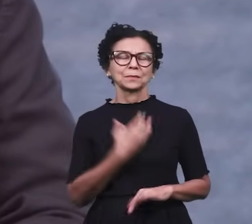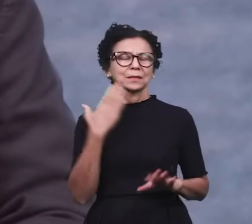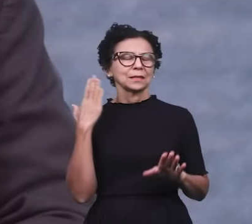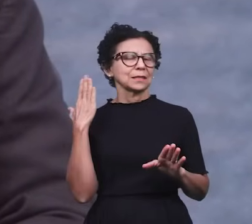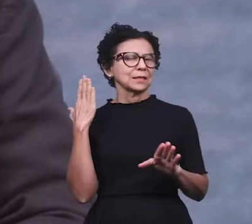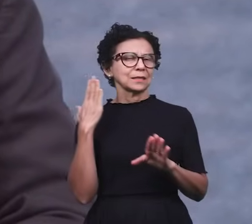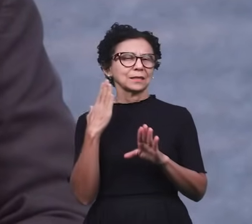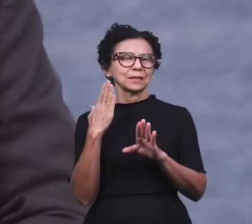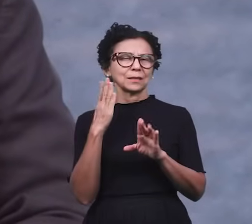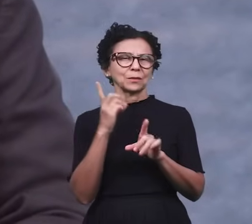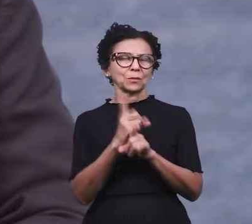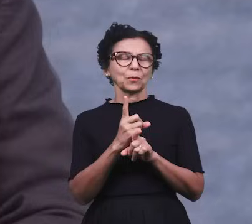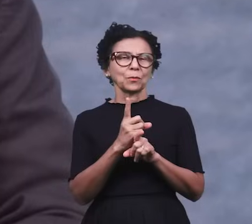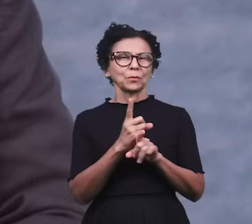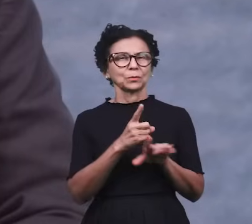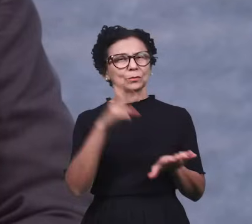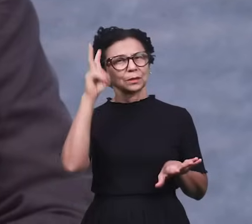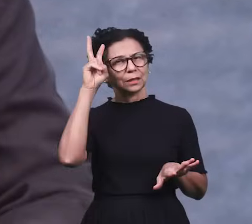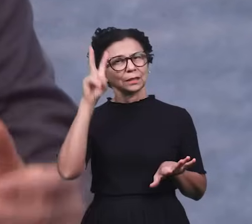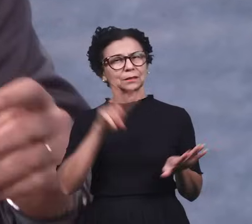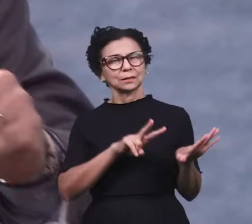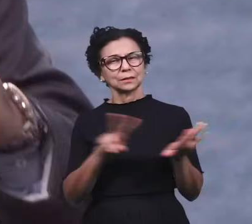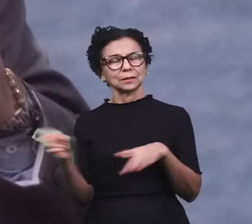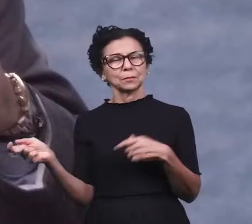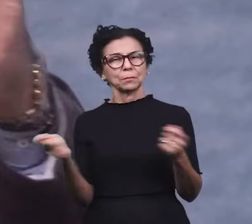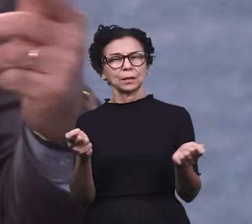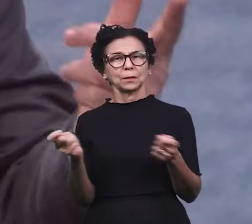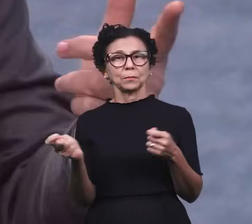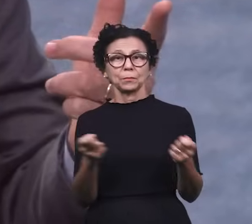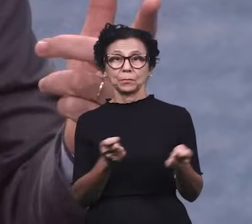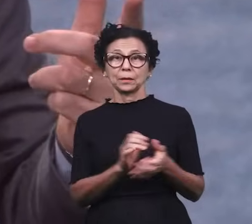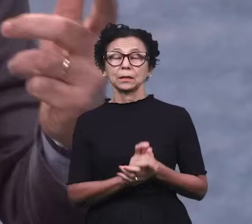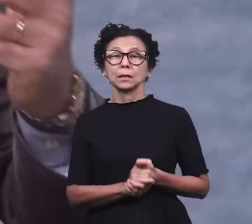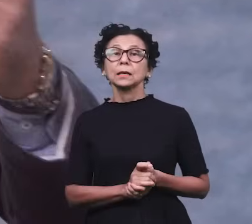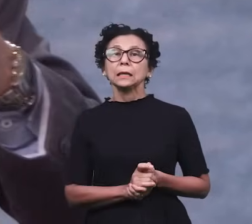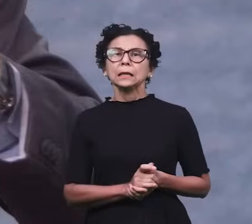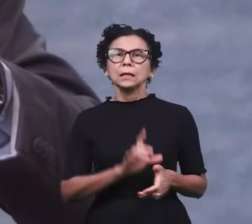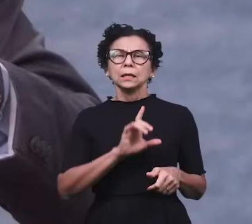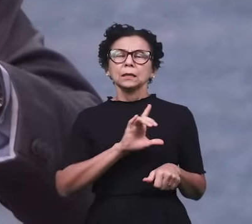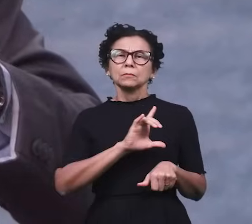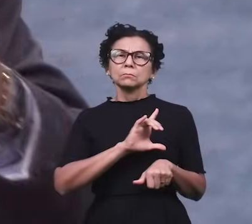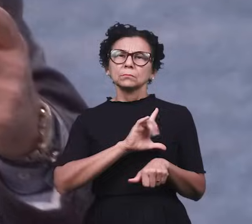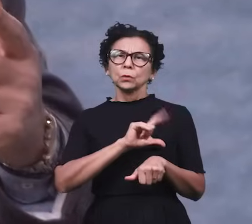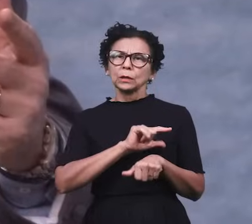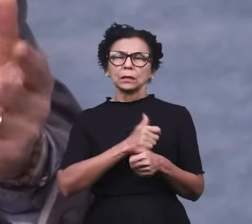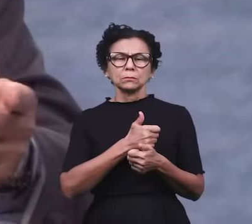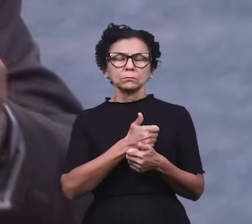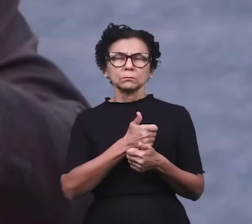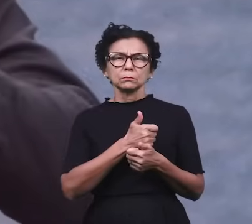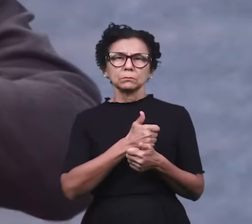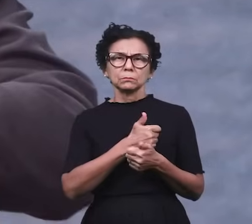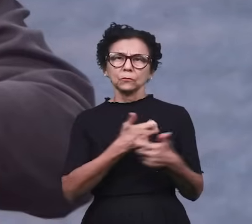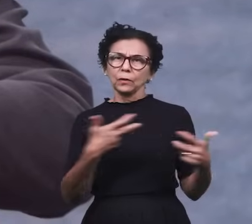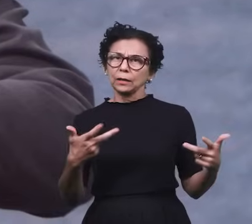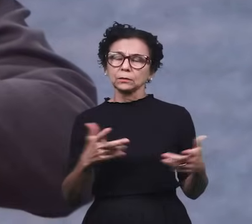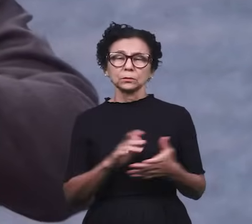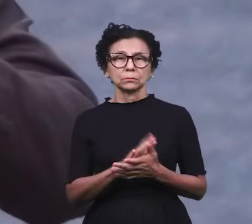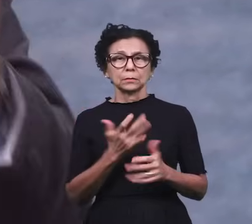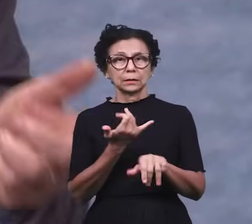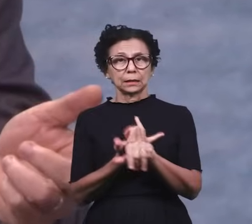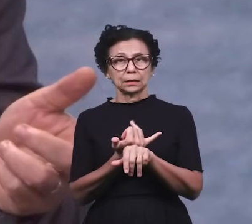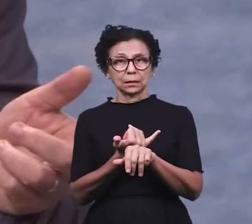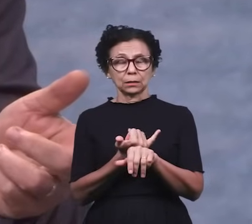encontro semanal, às quintas-feiras, com reprise em diversos horários no nosso canal 126 e